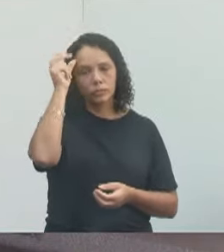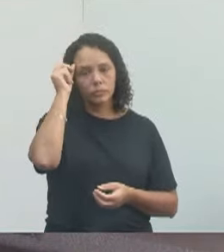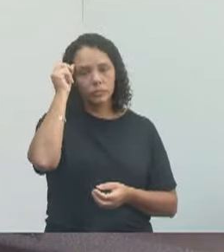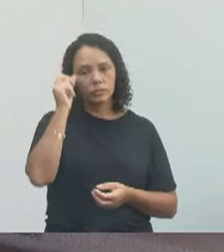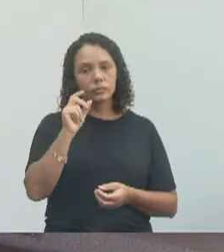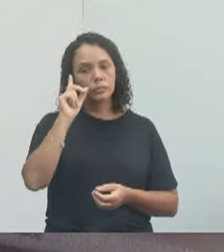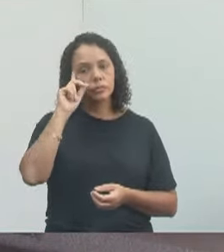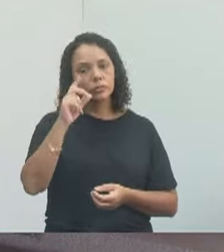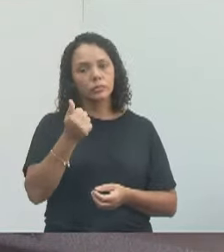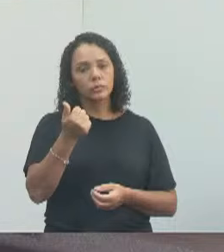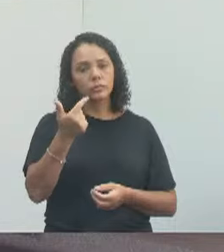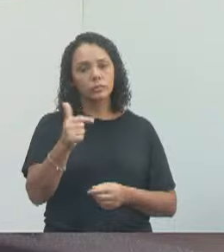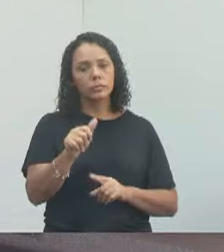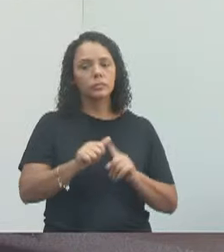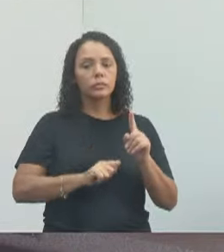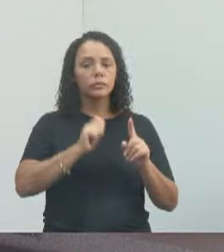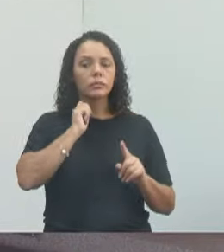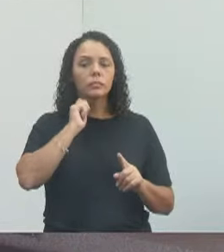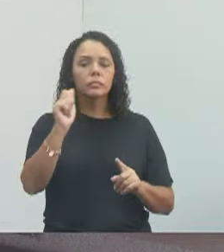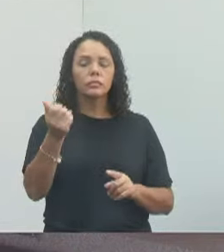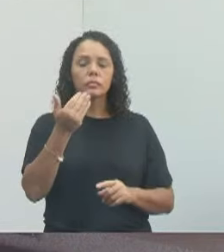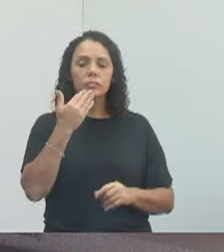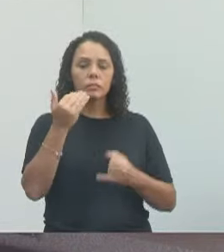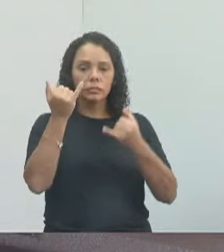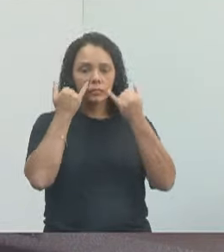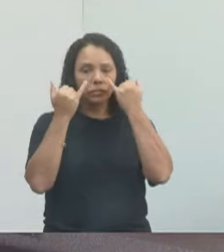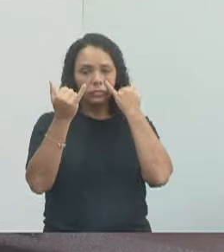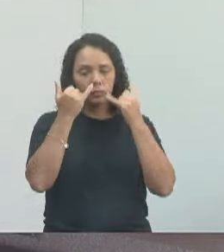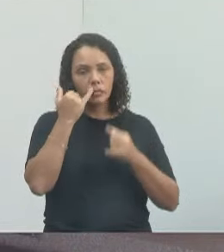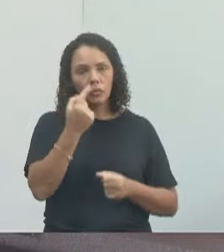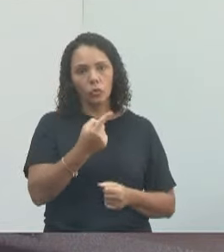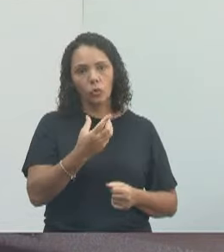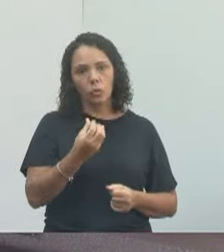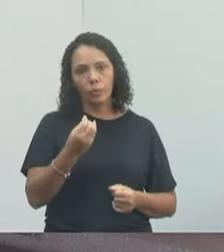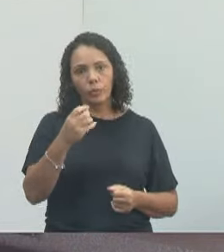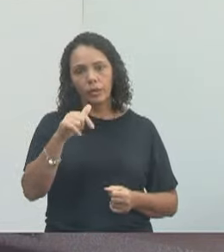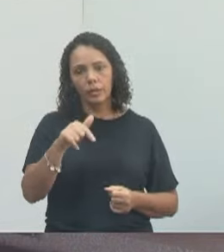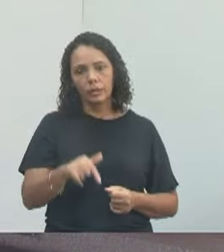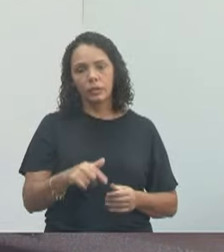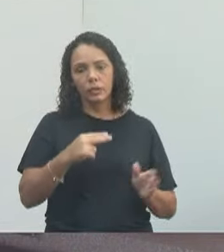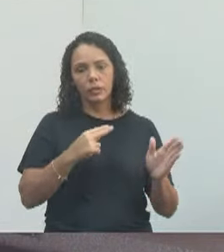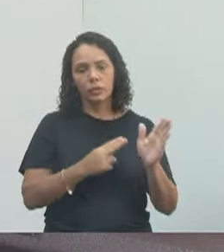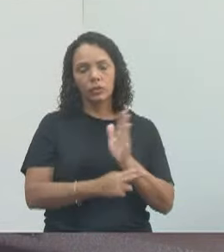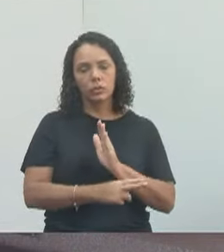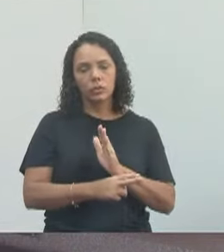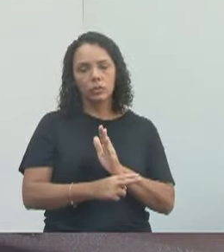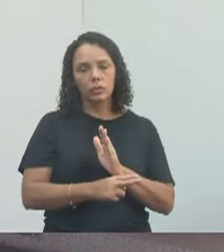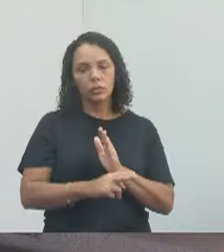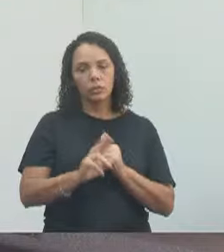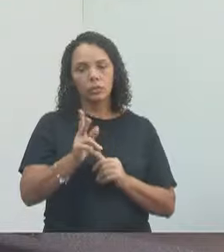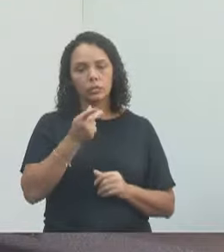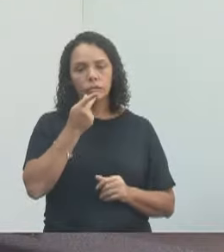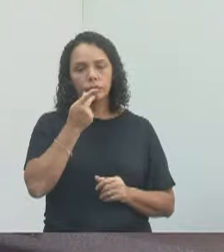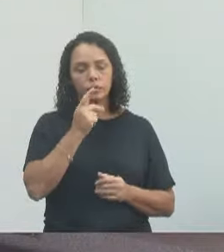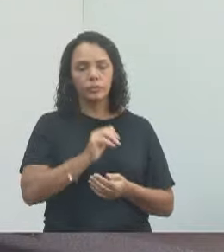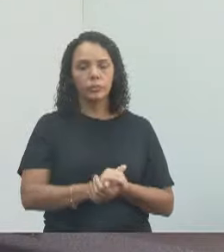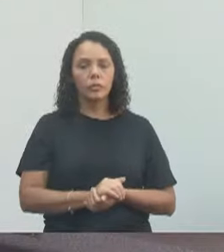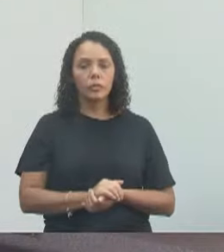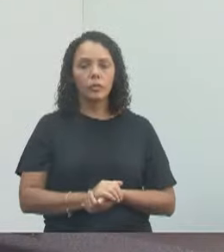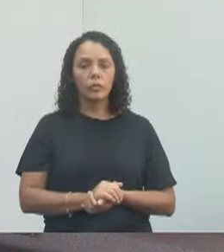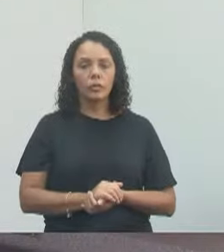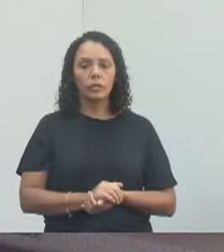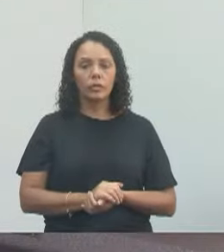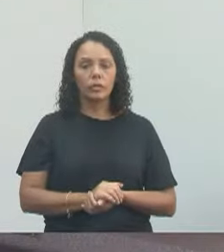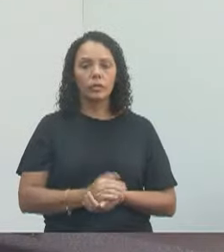abril de 2024 referente ao pedido de informação 67/2022 de autoria do V vereador Fernand Barreto venho